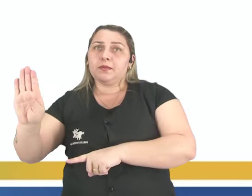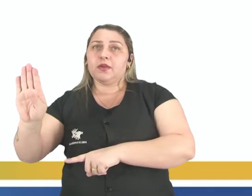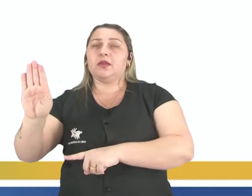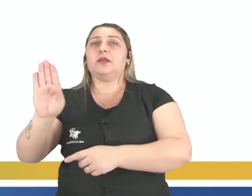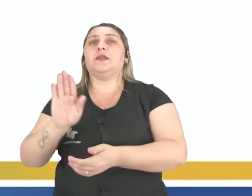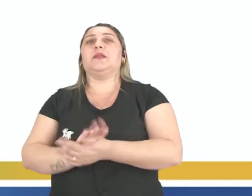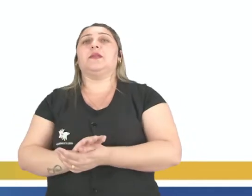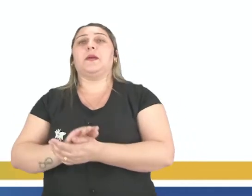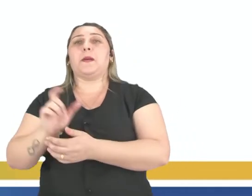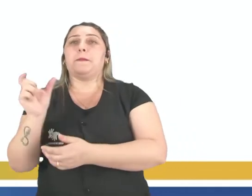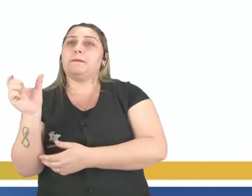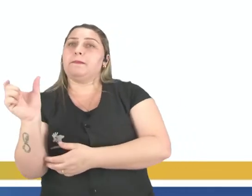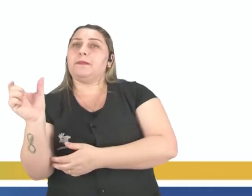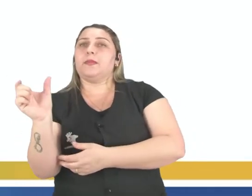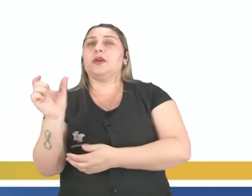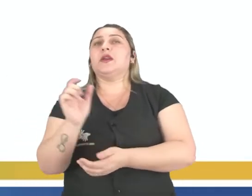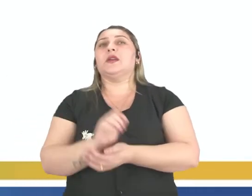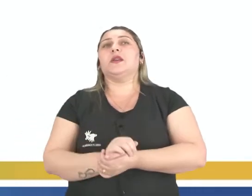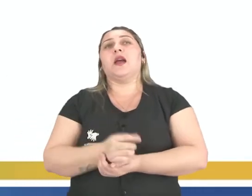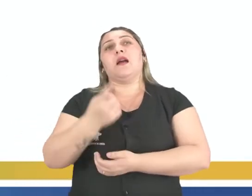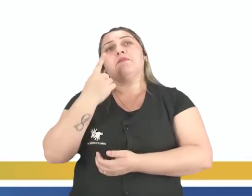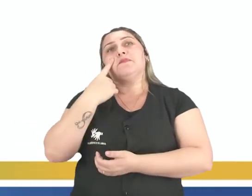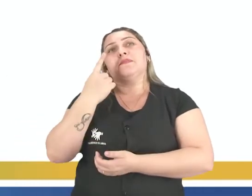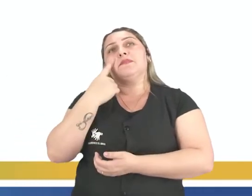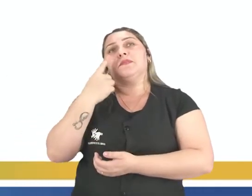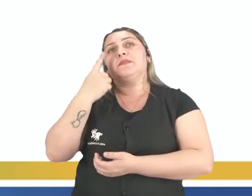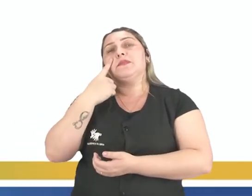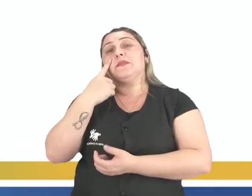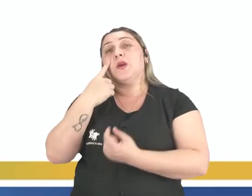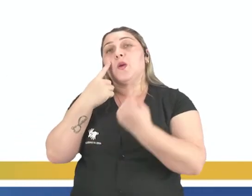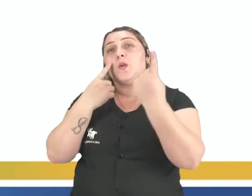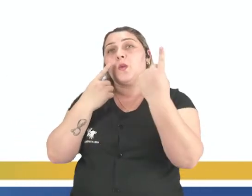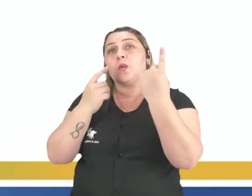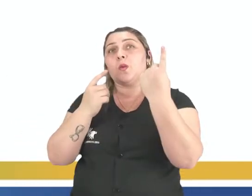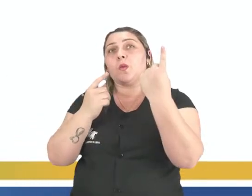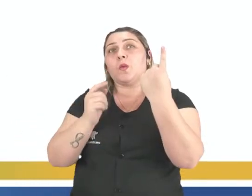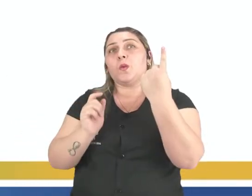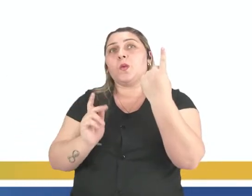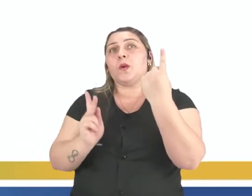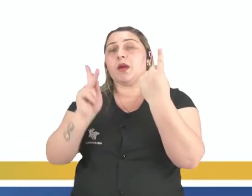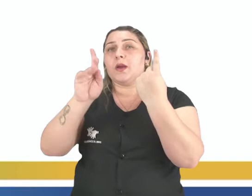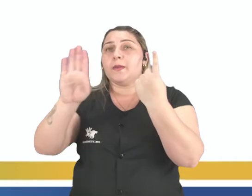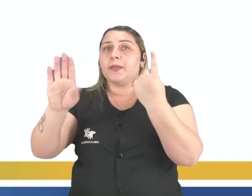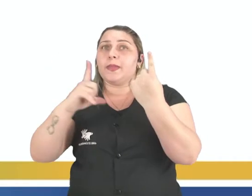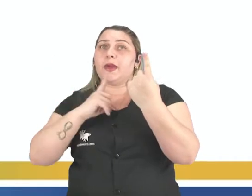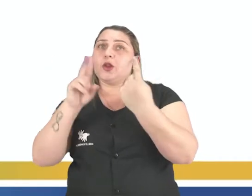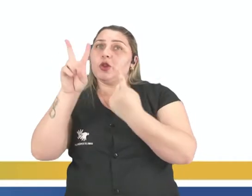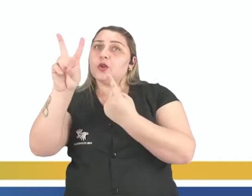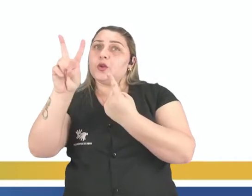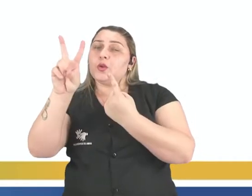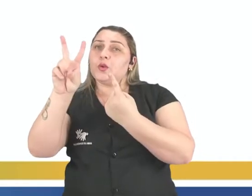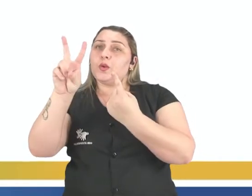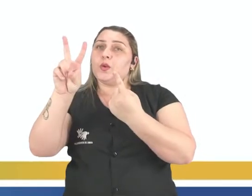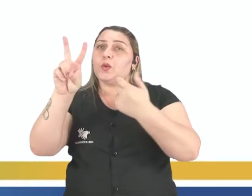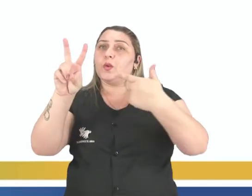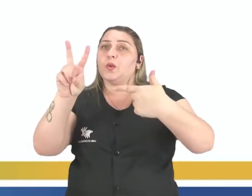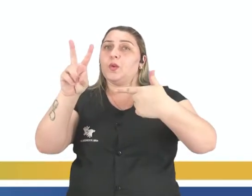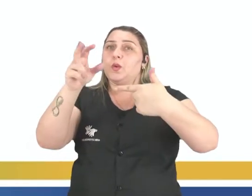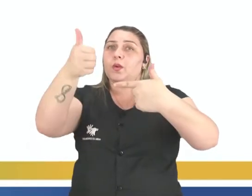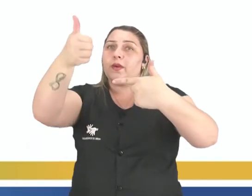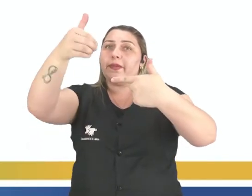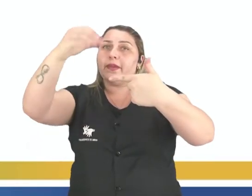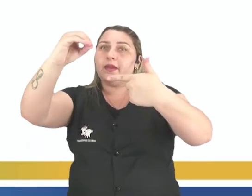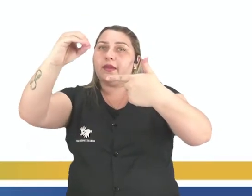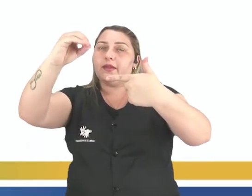ambos maiúsculos. Agora repare numa coisa, em 1 kilobyte nós vamos ter 2 elevado a 10